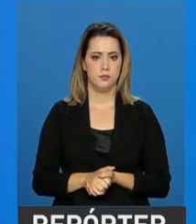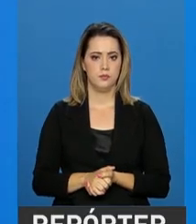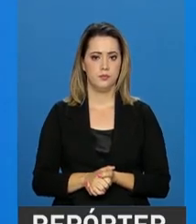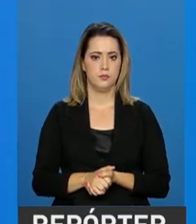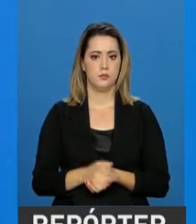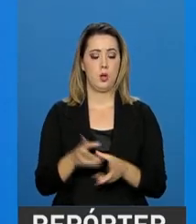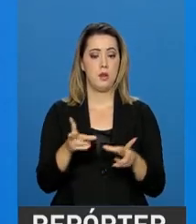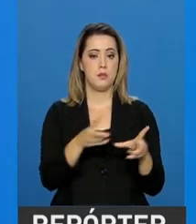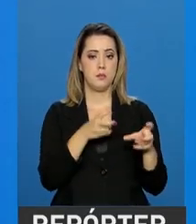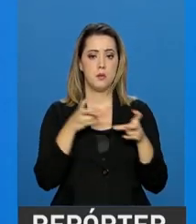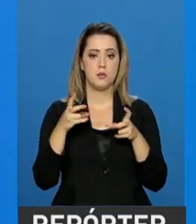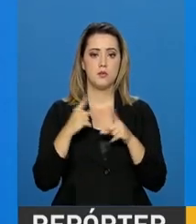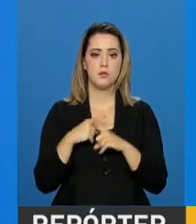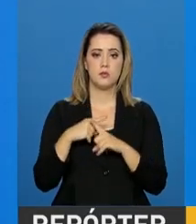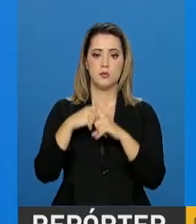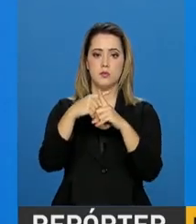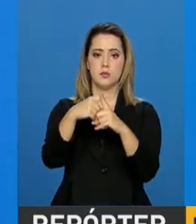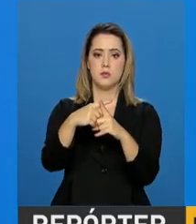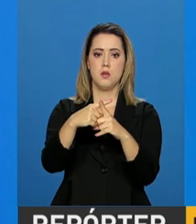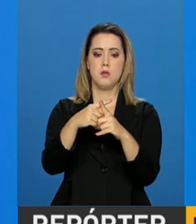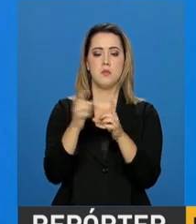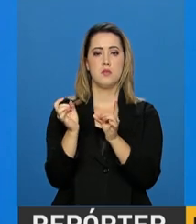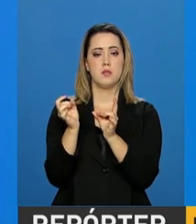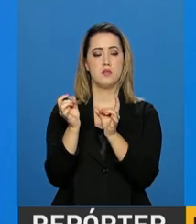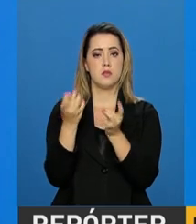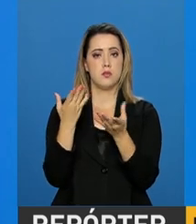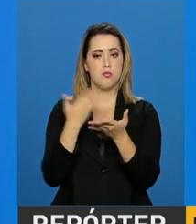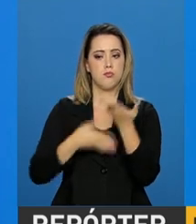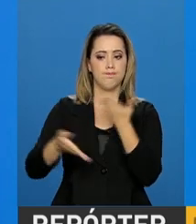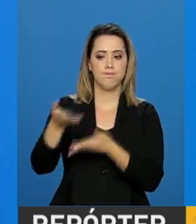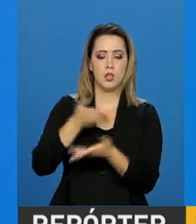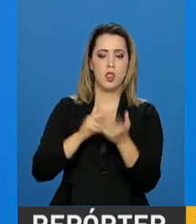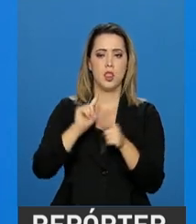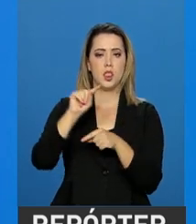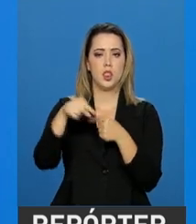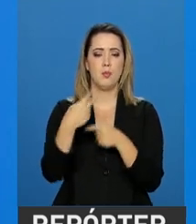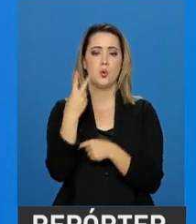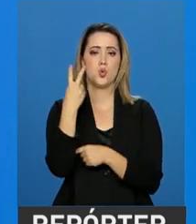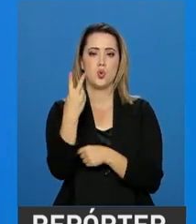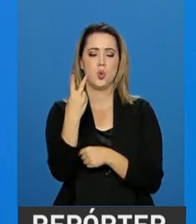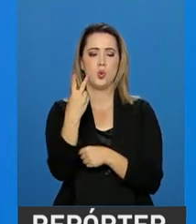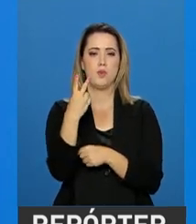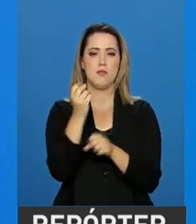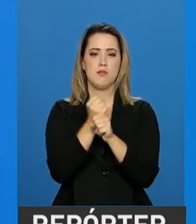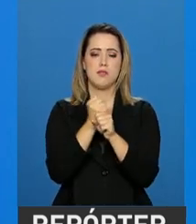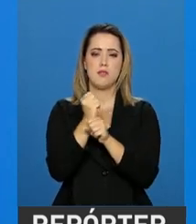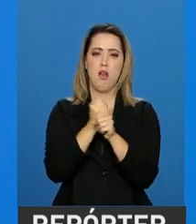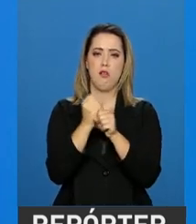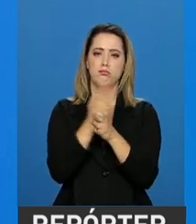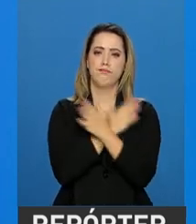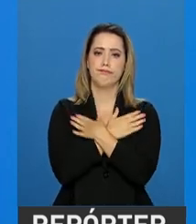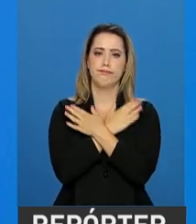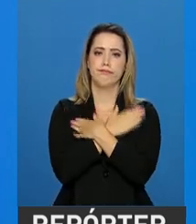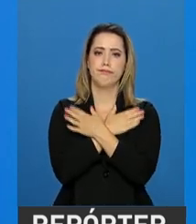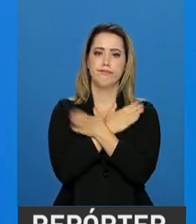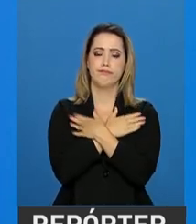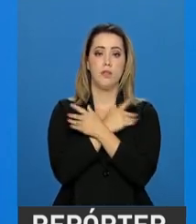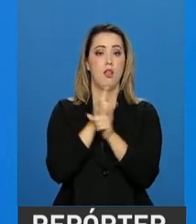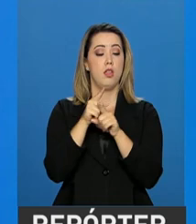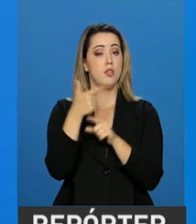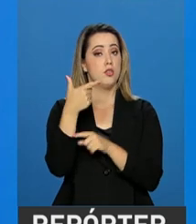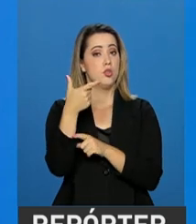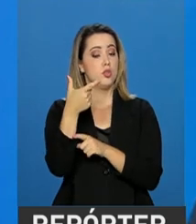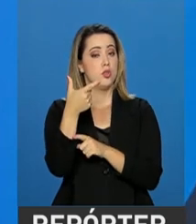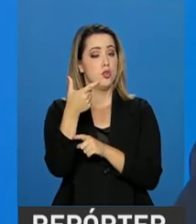expectativa positiva para o mercado depois de do anos de queda seguida no emprego de dezembro de4 a